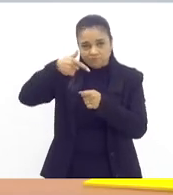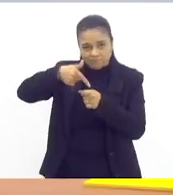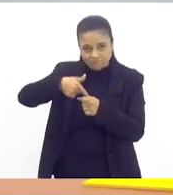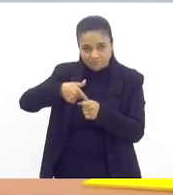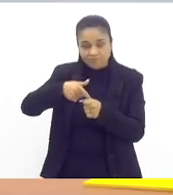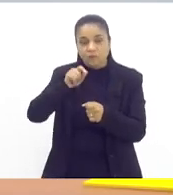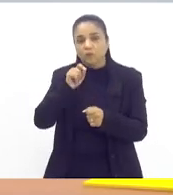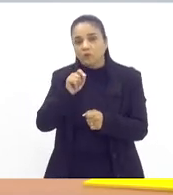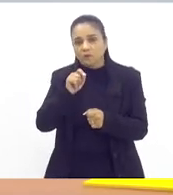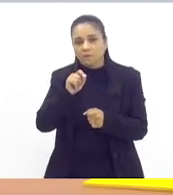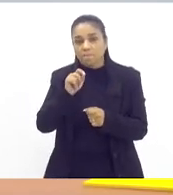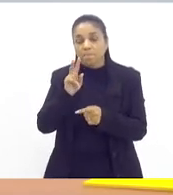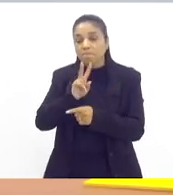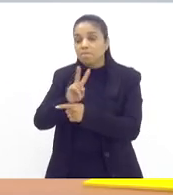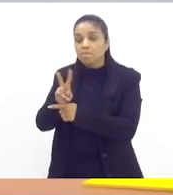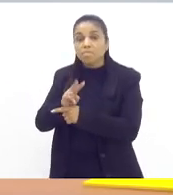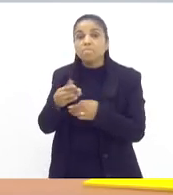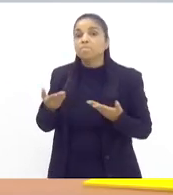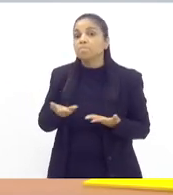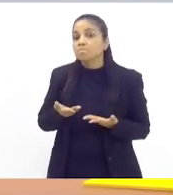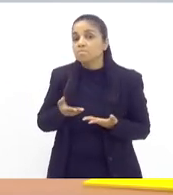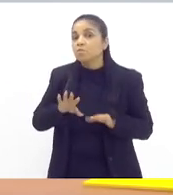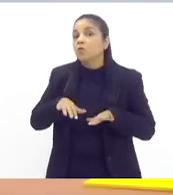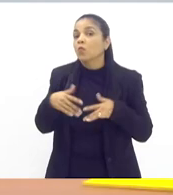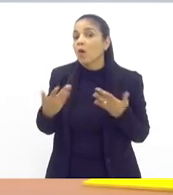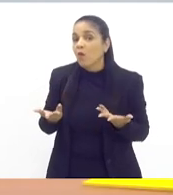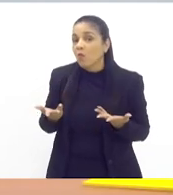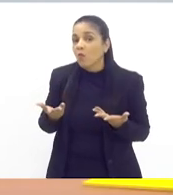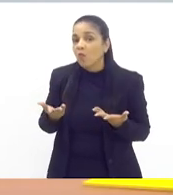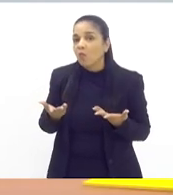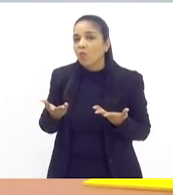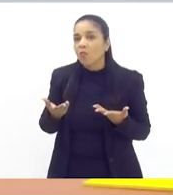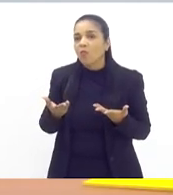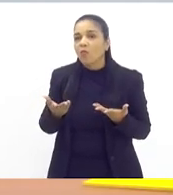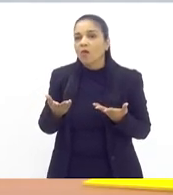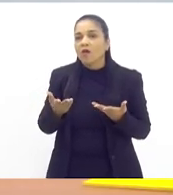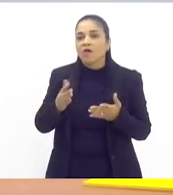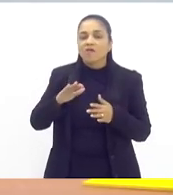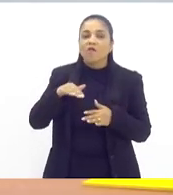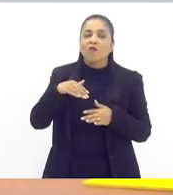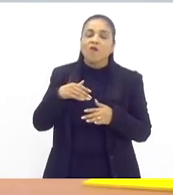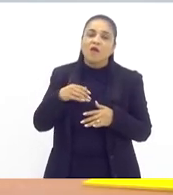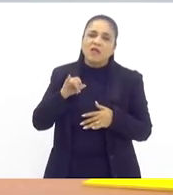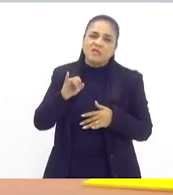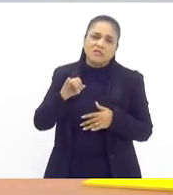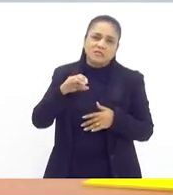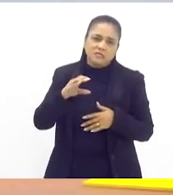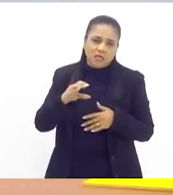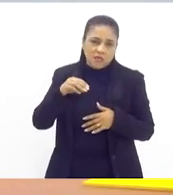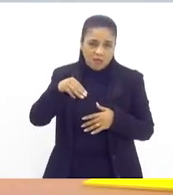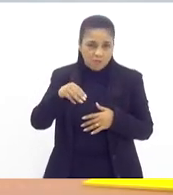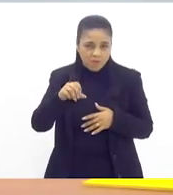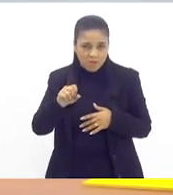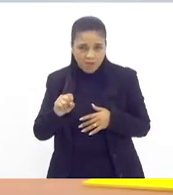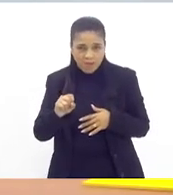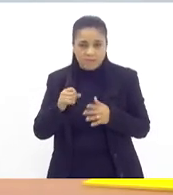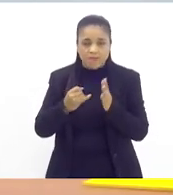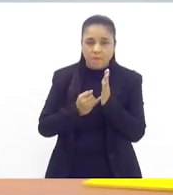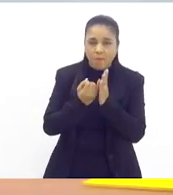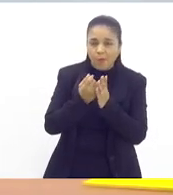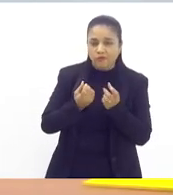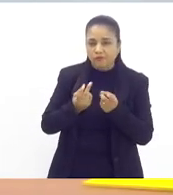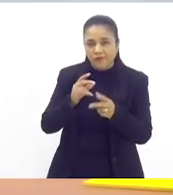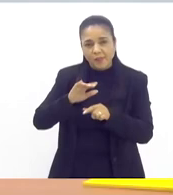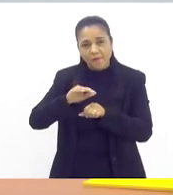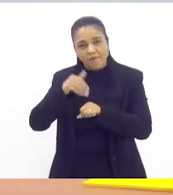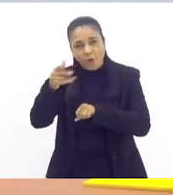seguinte, pessoal, qual a proteção que vocês têm hoje? Só para explicar, eu sei que está lá dizendo que fora o ICMS e imposto de importação e